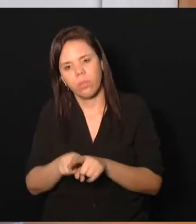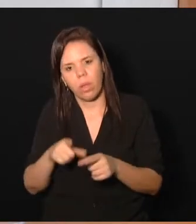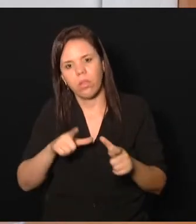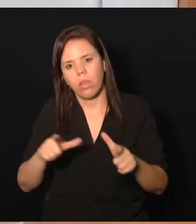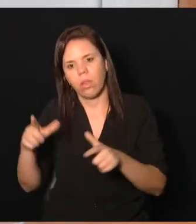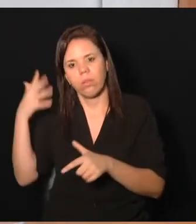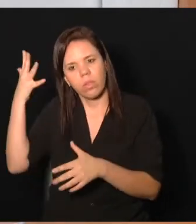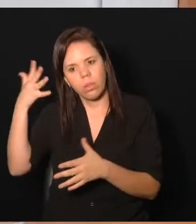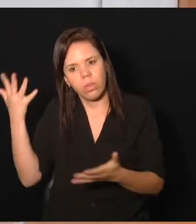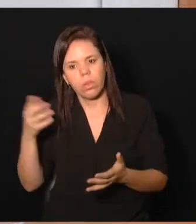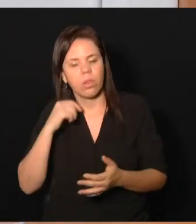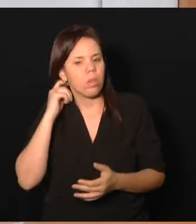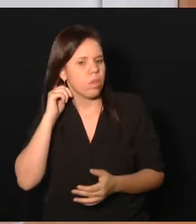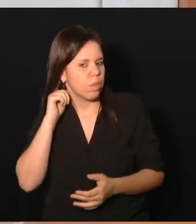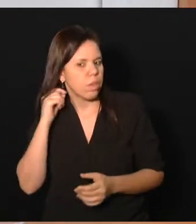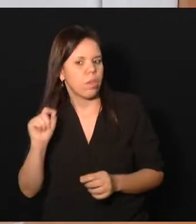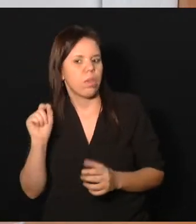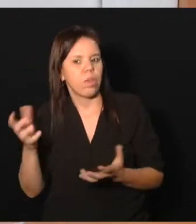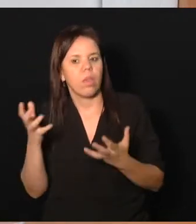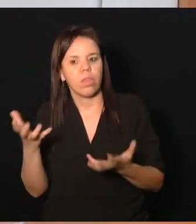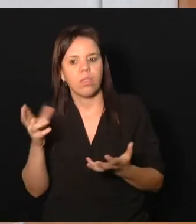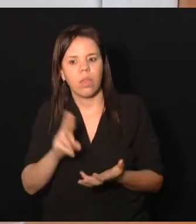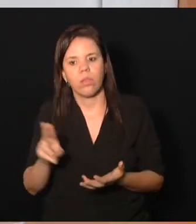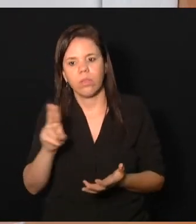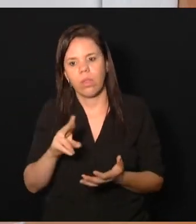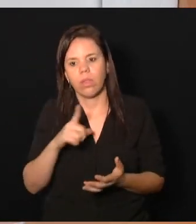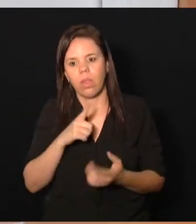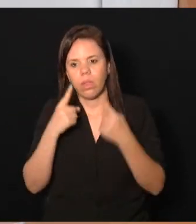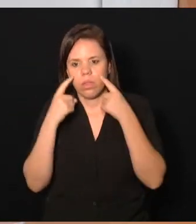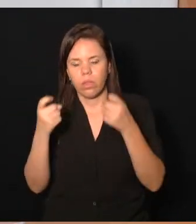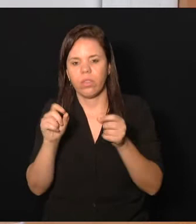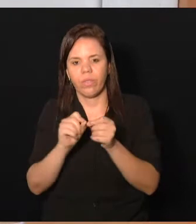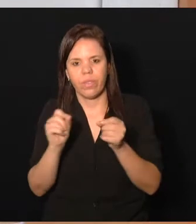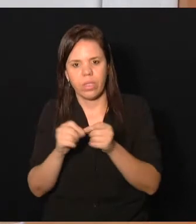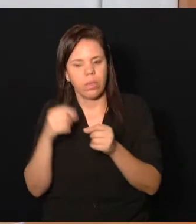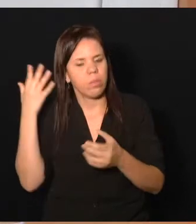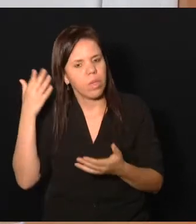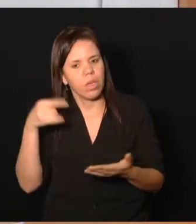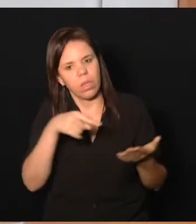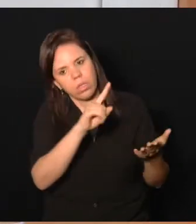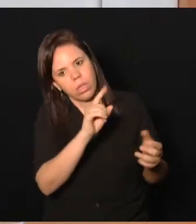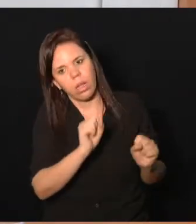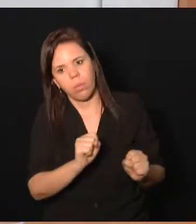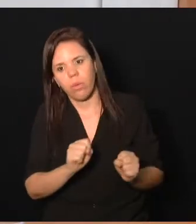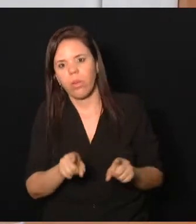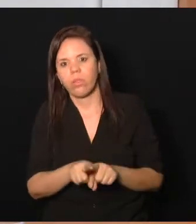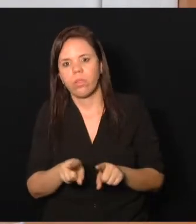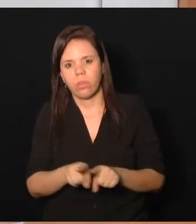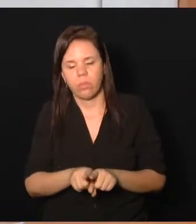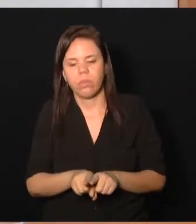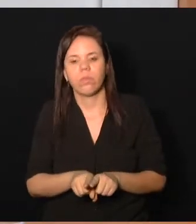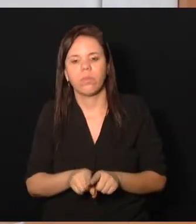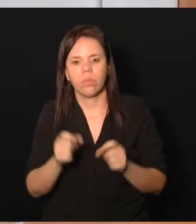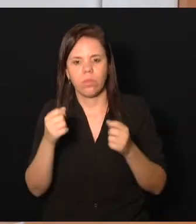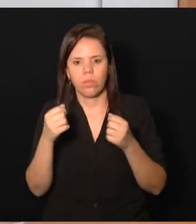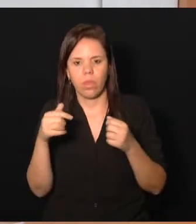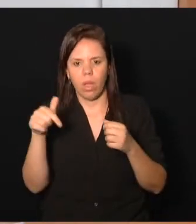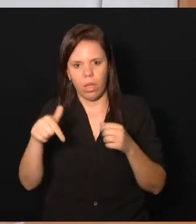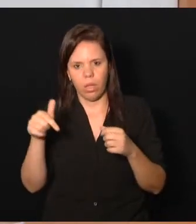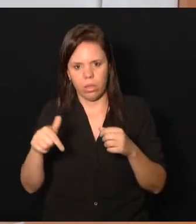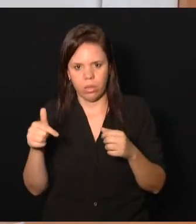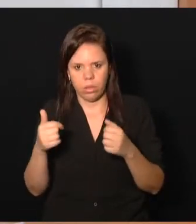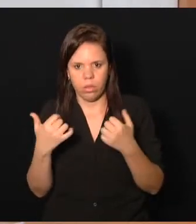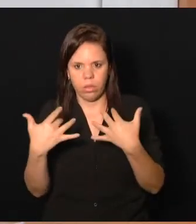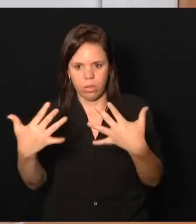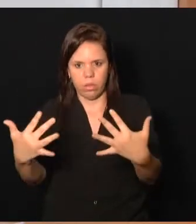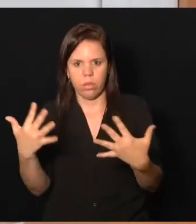palestras. Quem quiser, alguém que tem interesse de fazer uma palestra, a própria Câmara, o auditório de vocês é